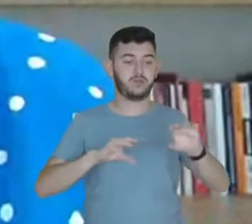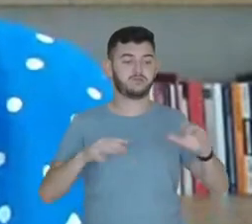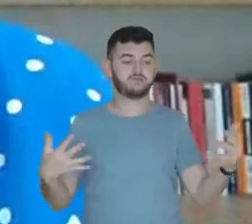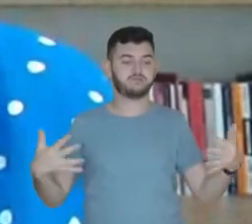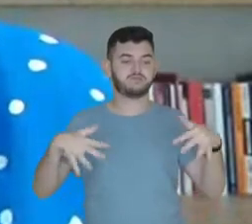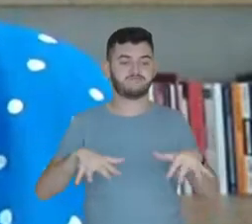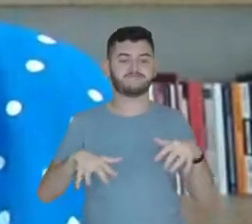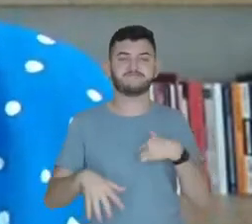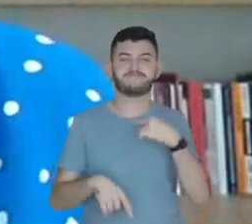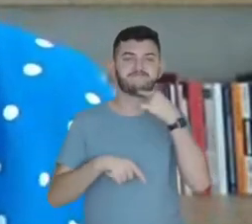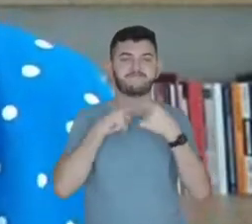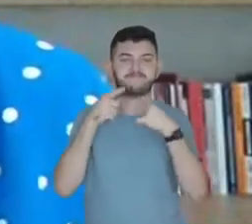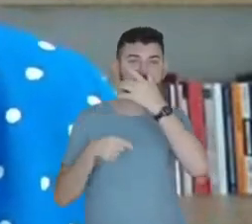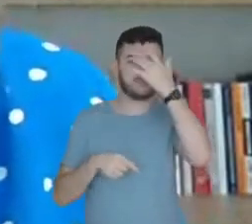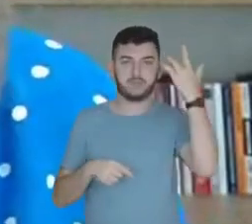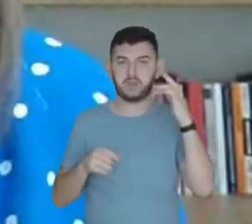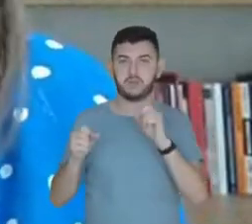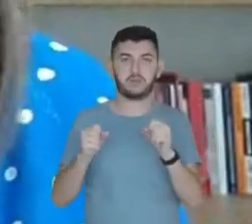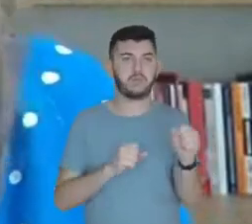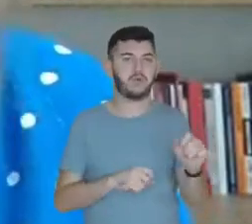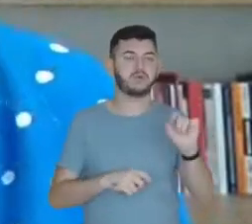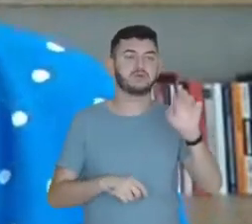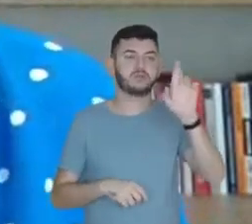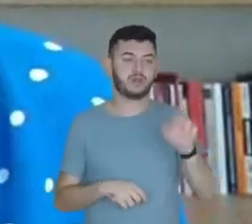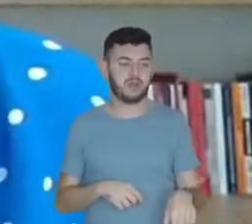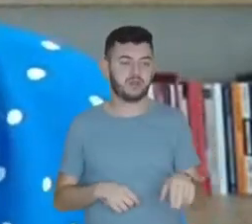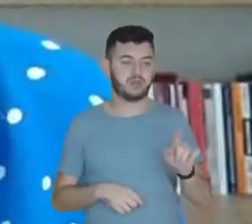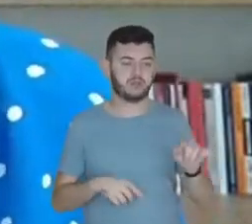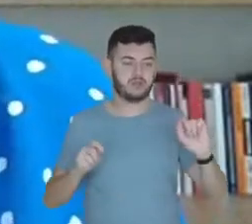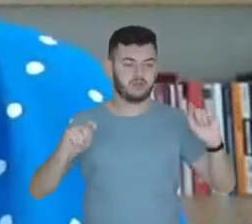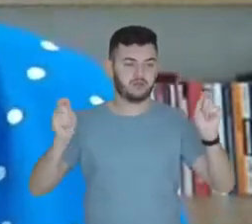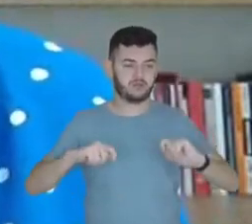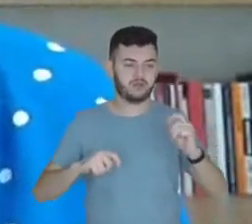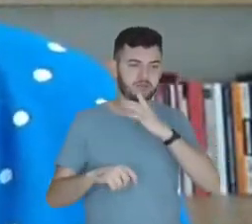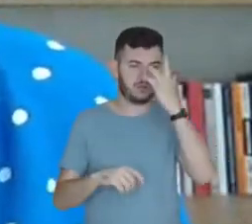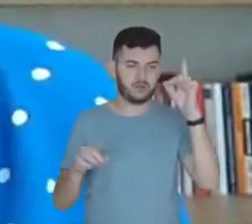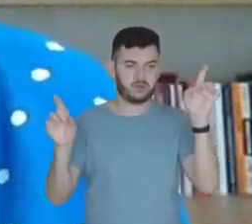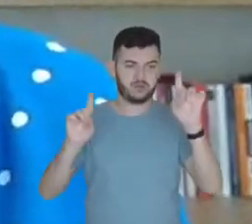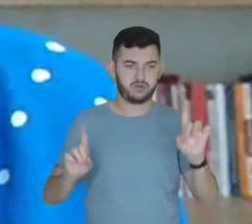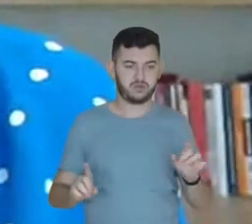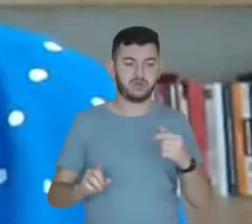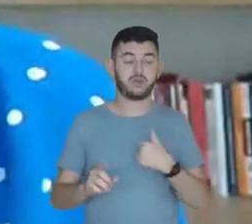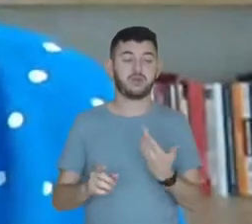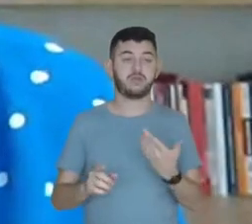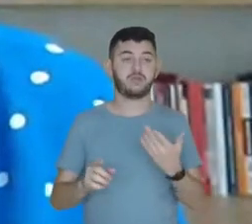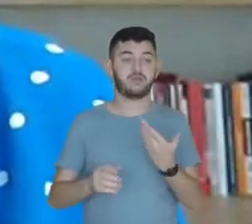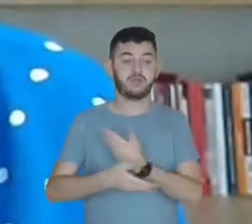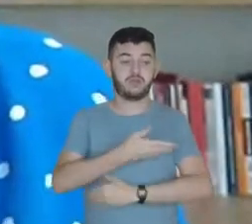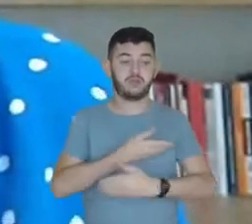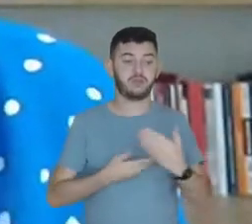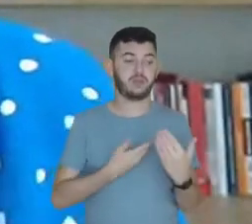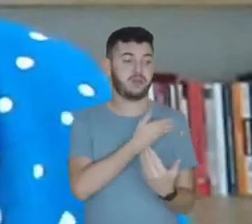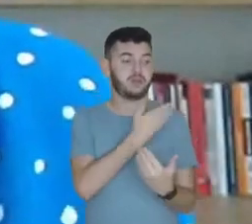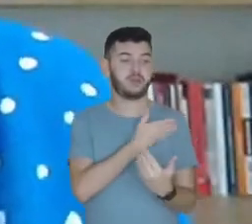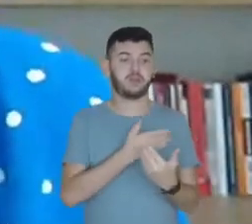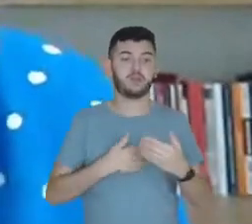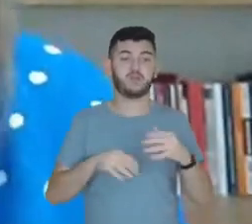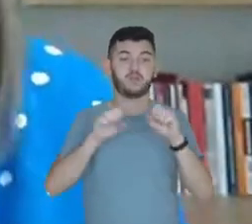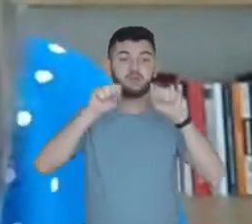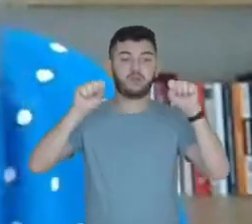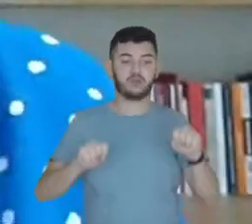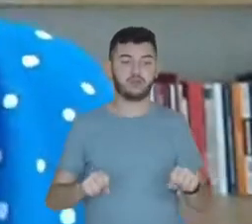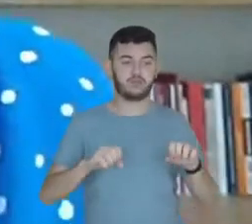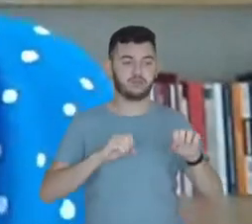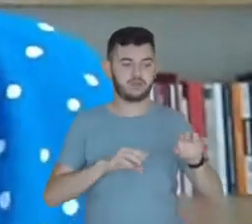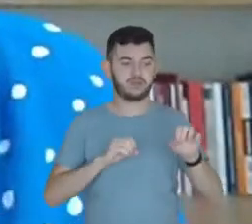pode, em razão da condição de deficiência, ser excluída do sistema comum de ensino. É isso